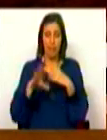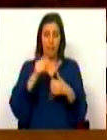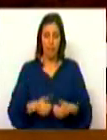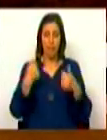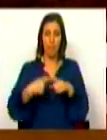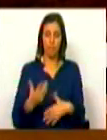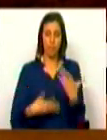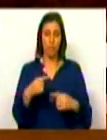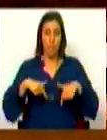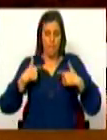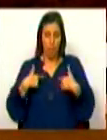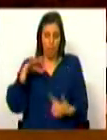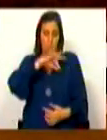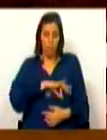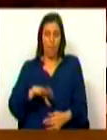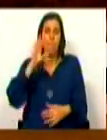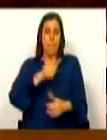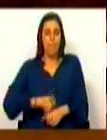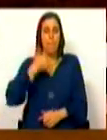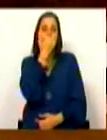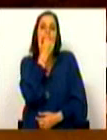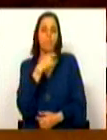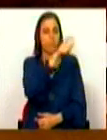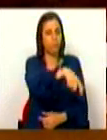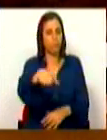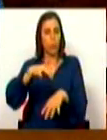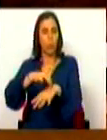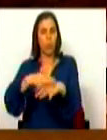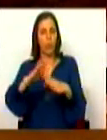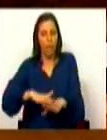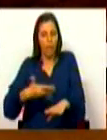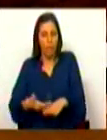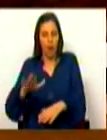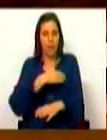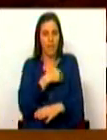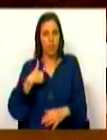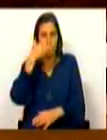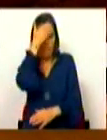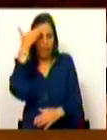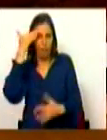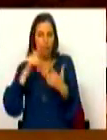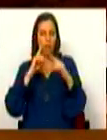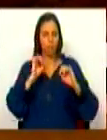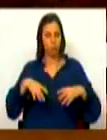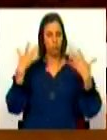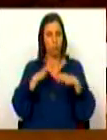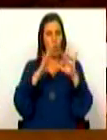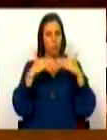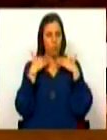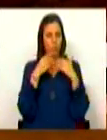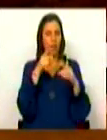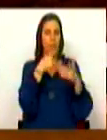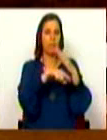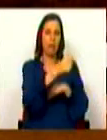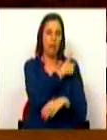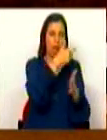maior motivação dos profissionais, mais e maior satisfação dos utentes, reforço em áreas como a saúde mental, prioridade à hospitalização